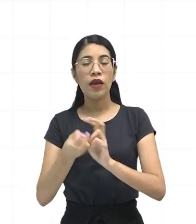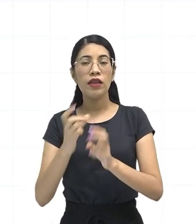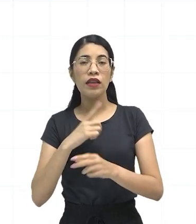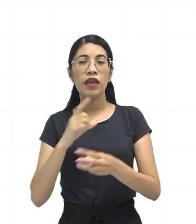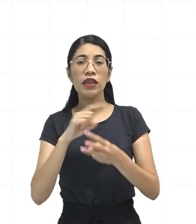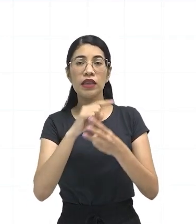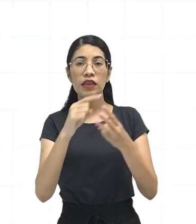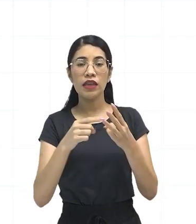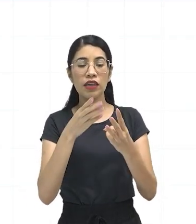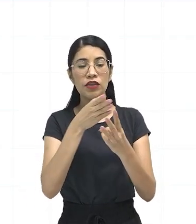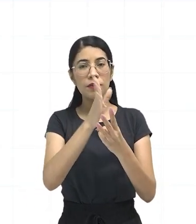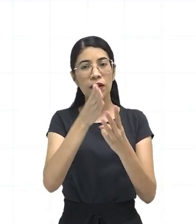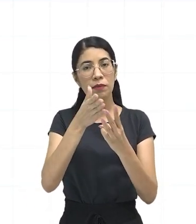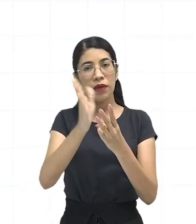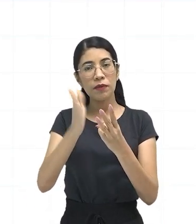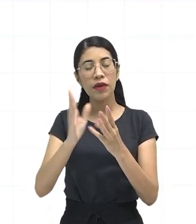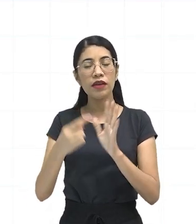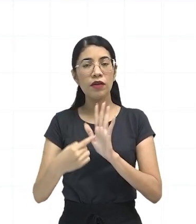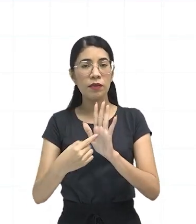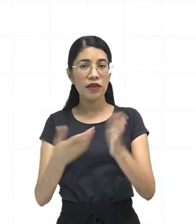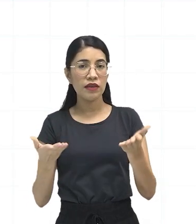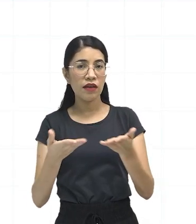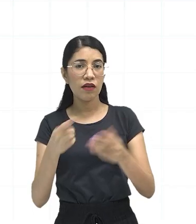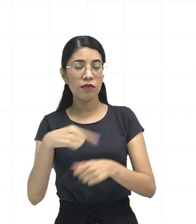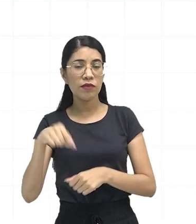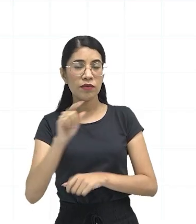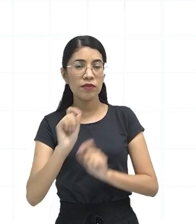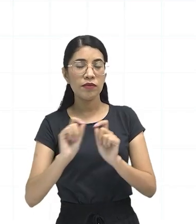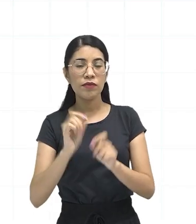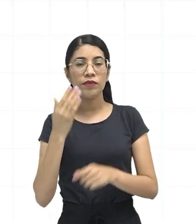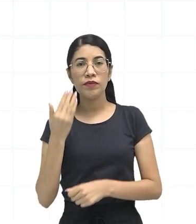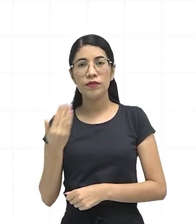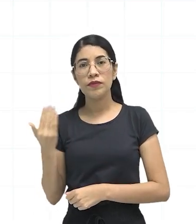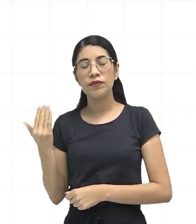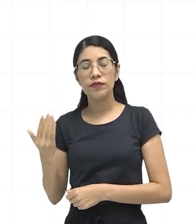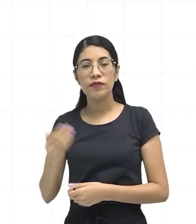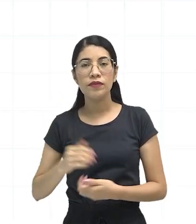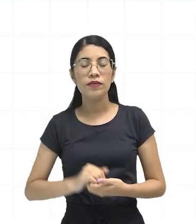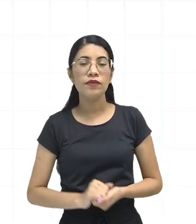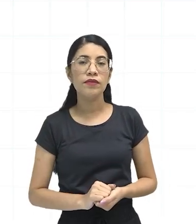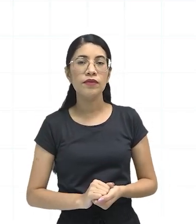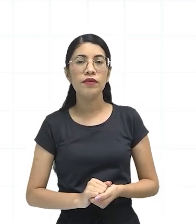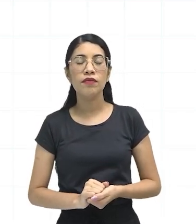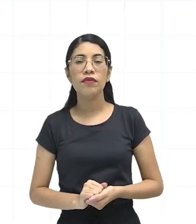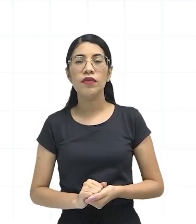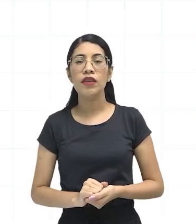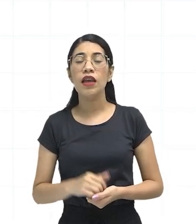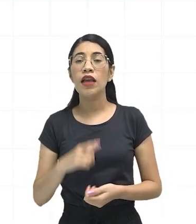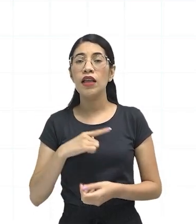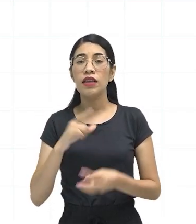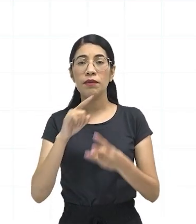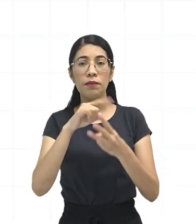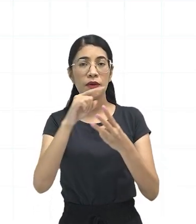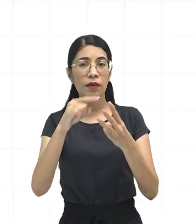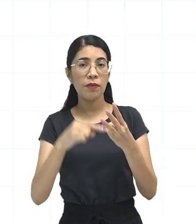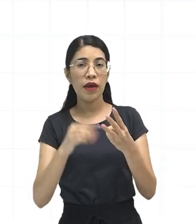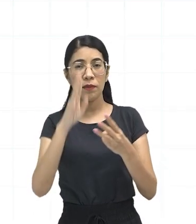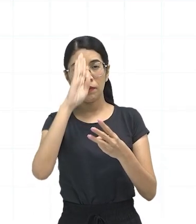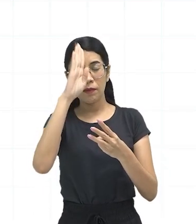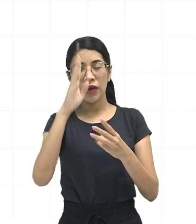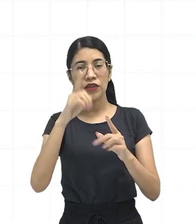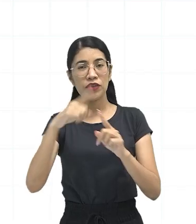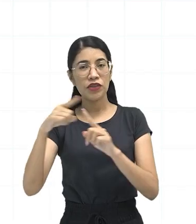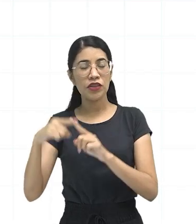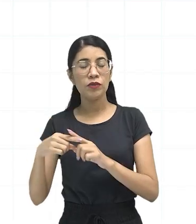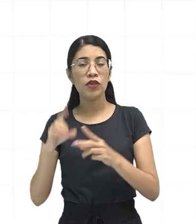em 3 grandes vertentes, que é a que eu vou apresentar para vocês agora. Olha só, ela possui 3 principais